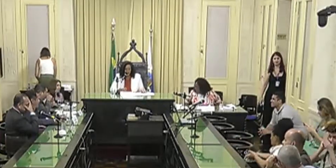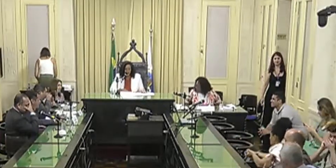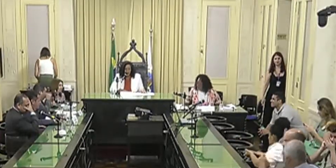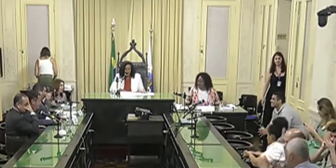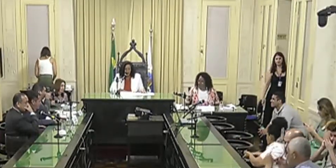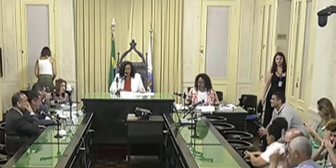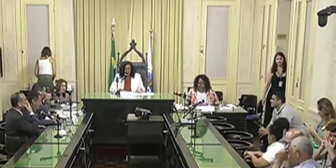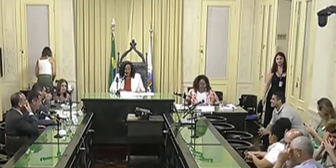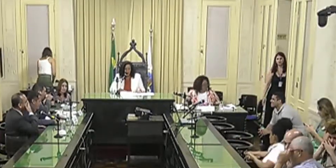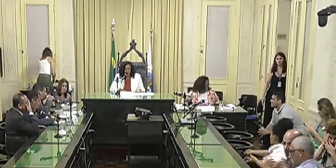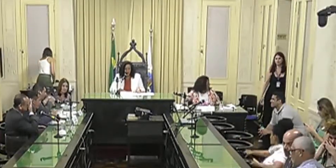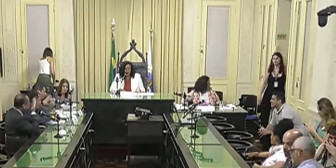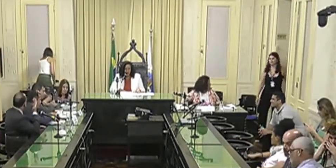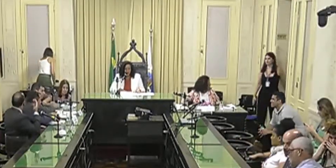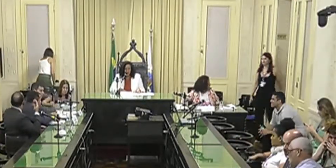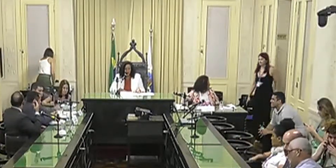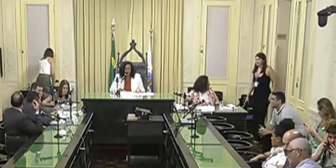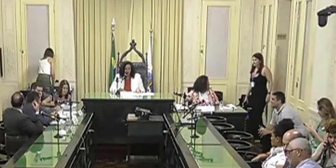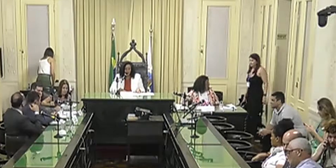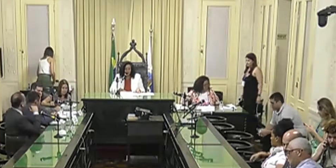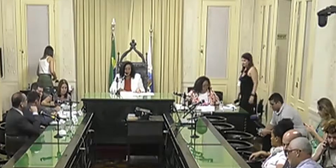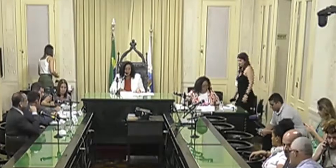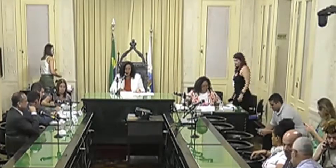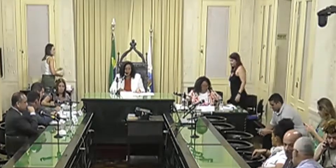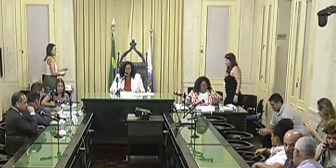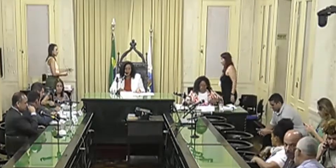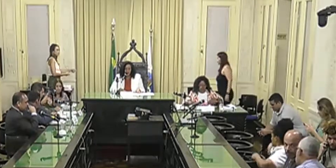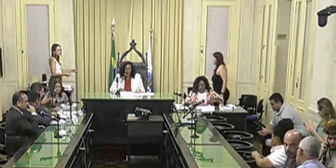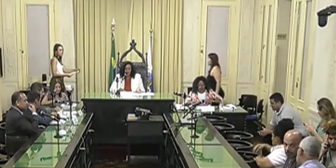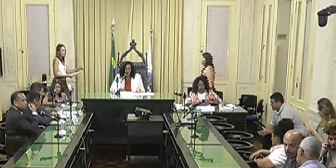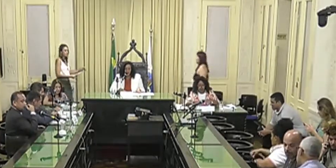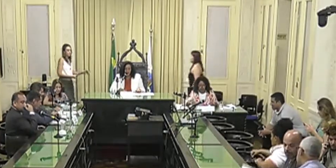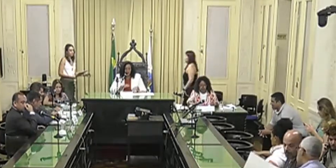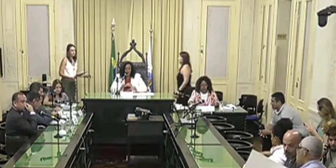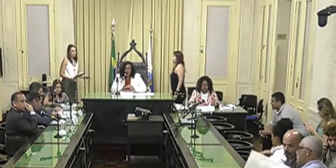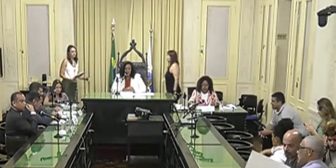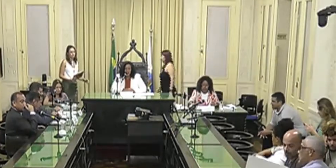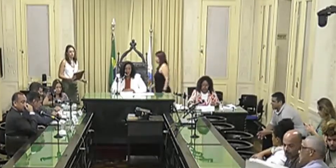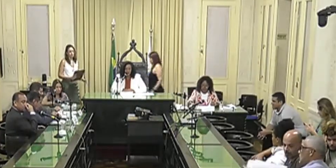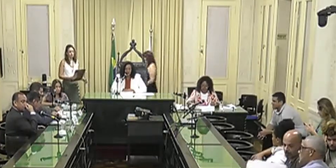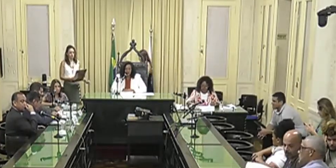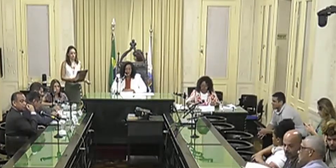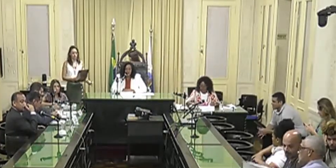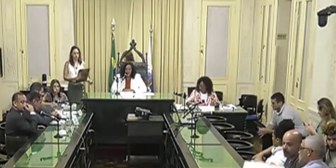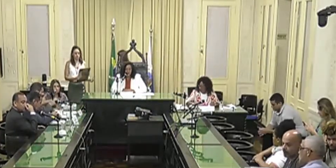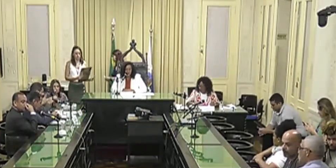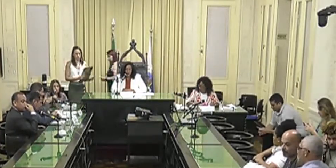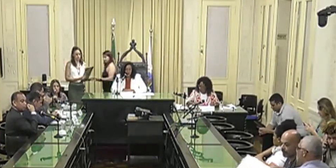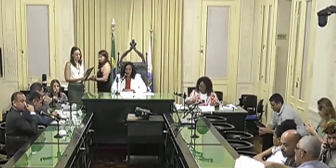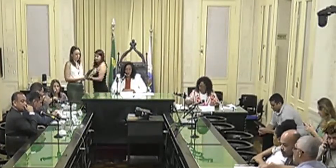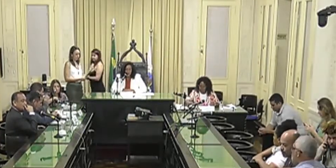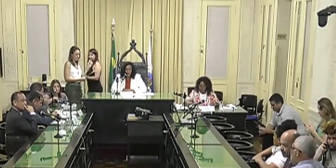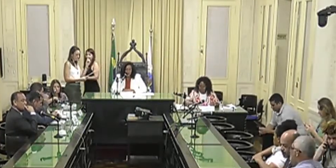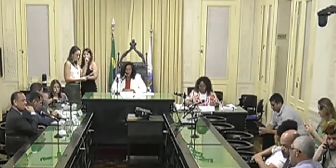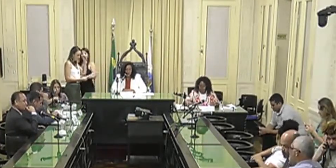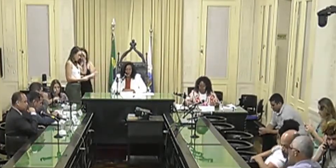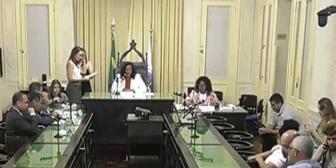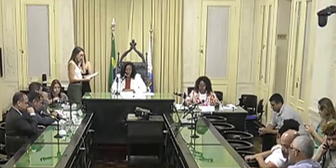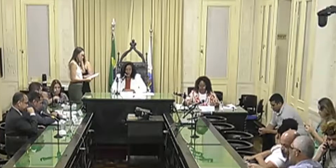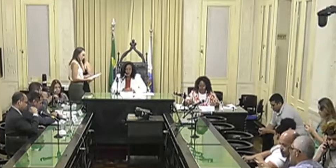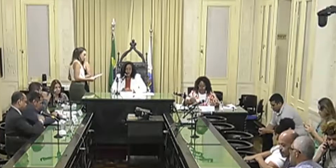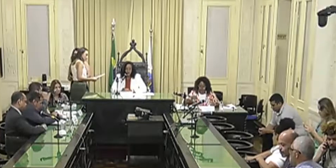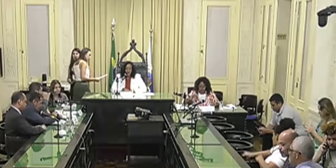13h15 do dia 31 de outubro de 2019, na qualidade de presidenta da Comissão Parlamentar